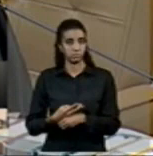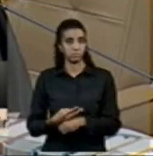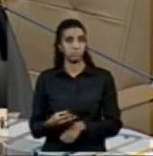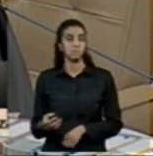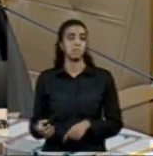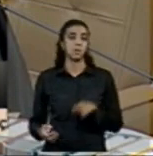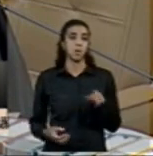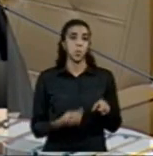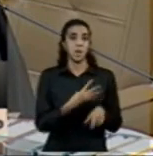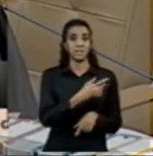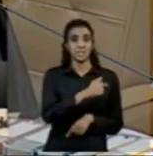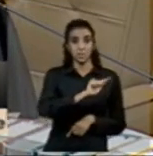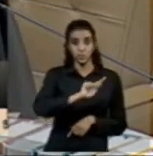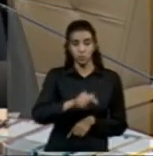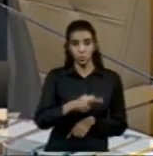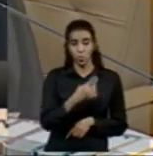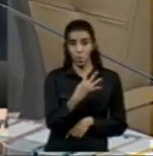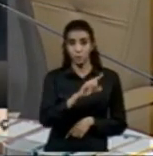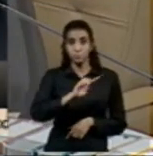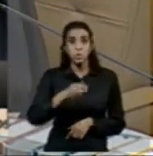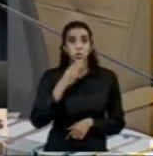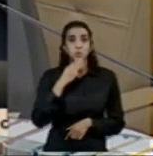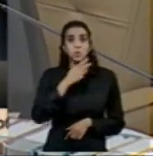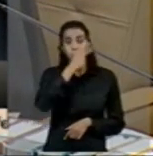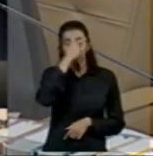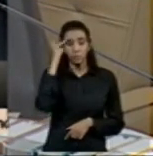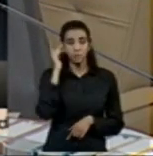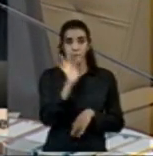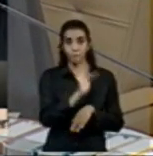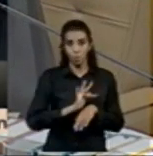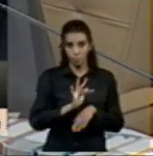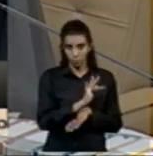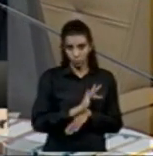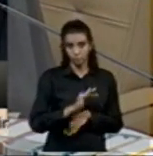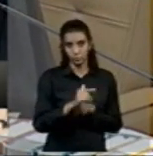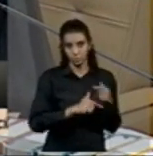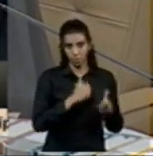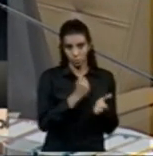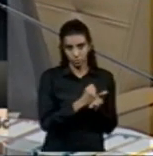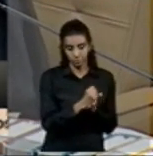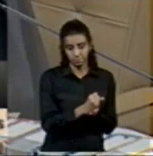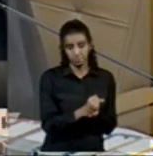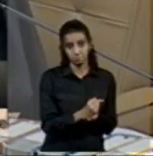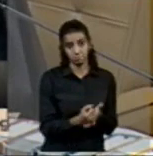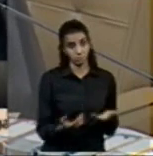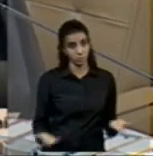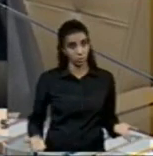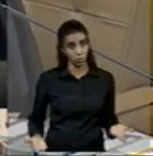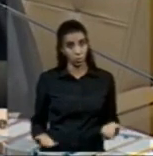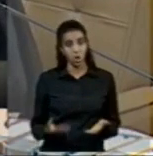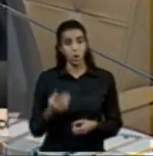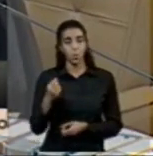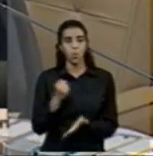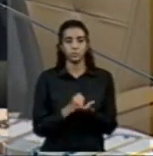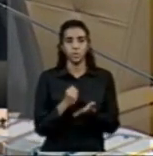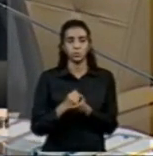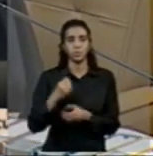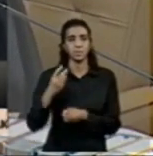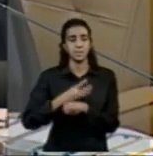47,4 milhões de trabalhadores formais, o que implica dizer que a contratação